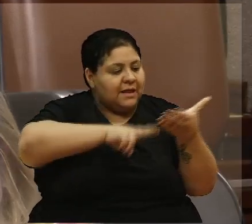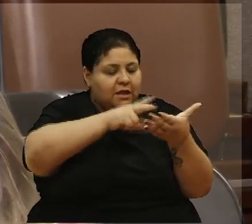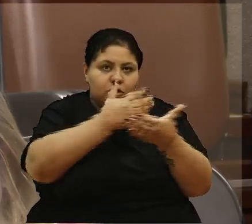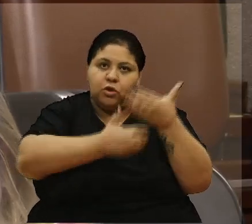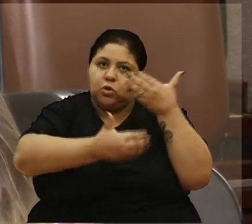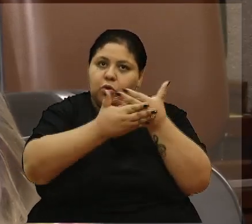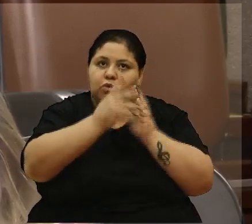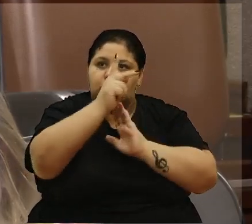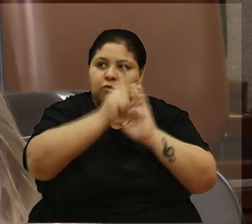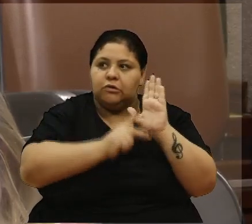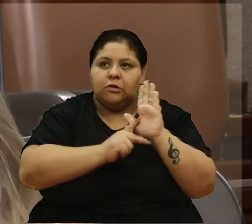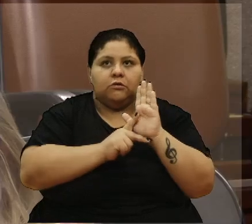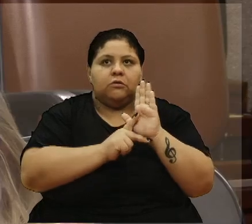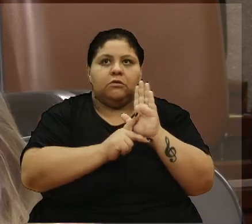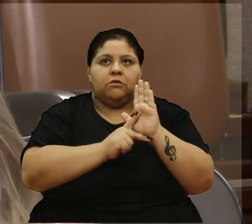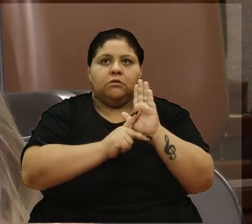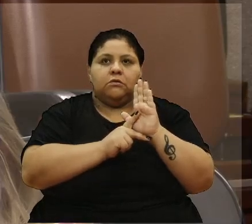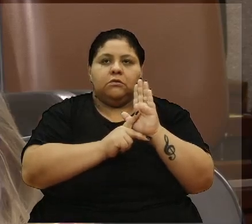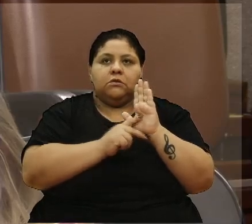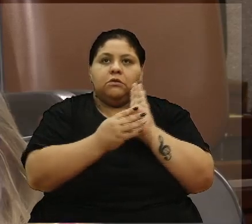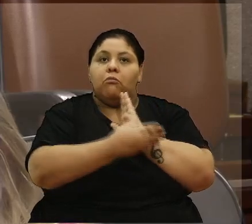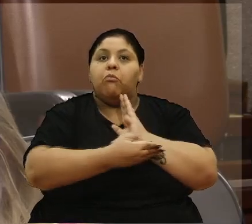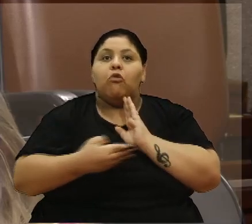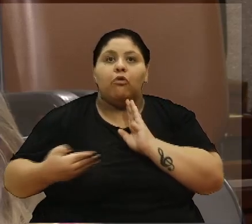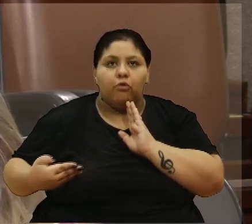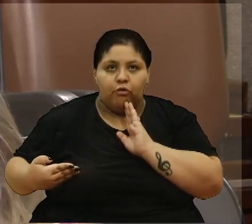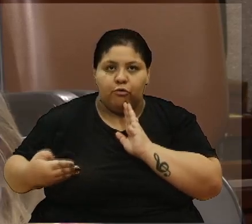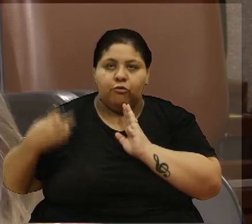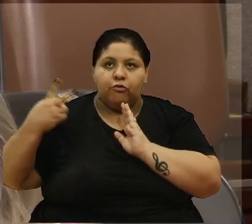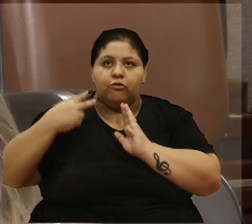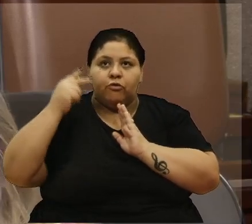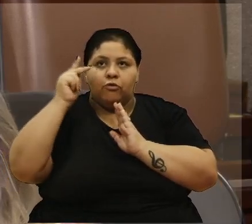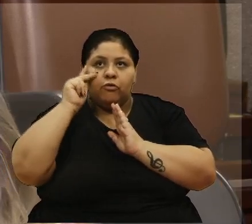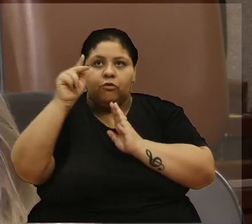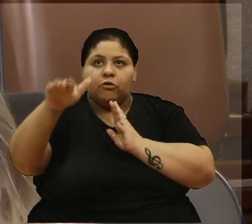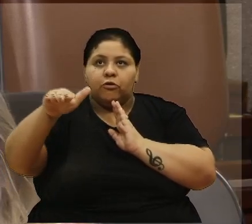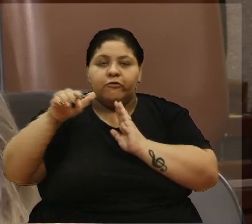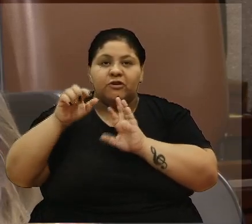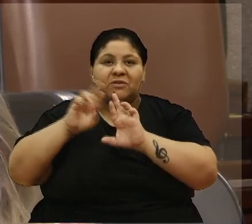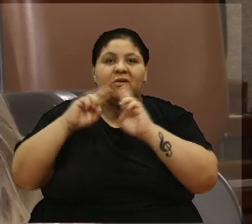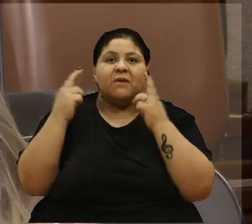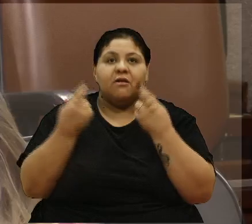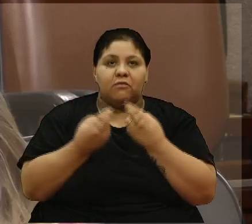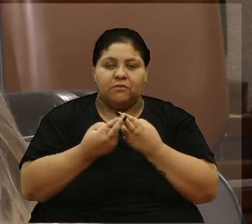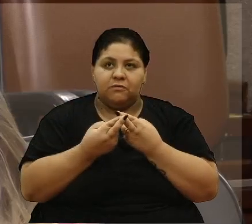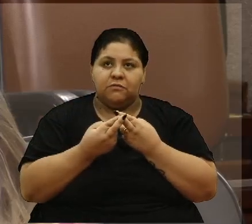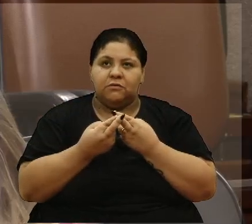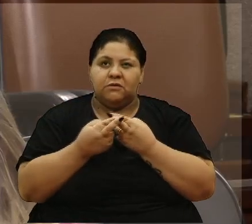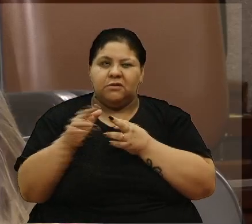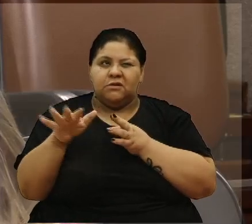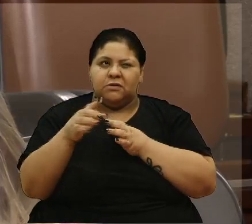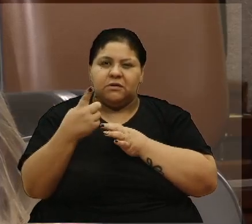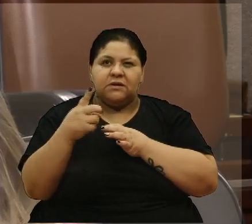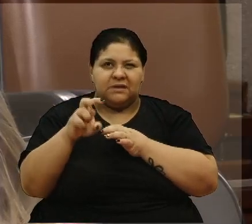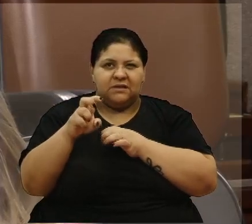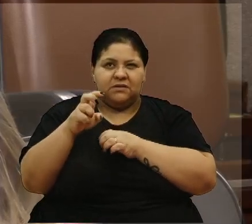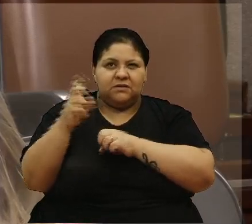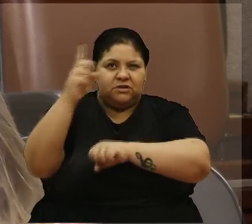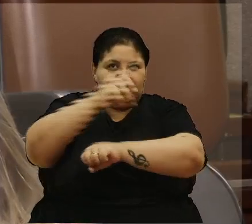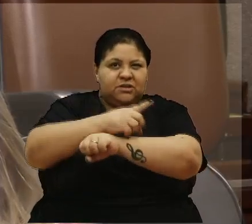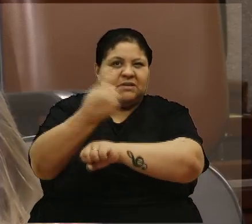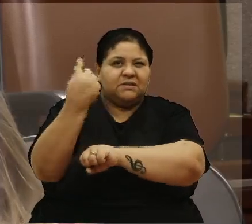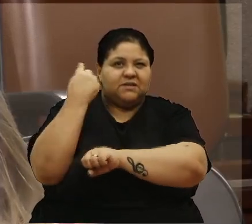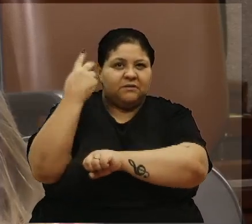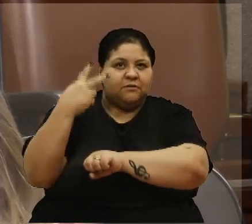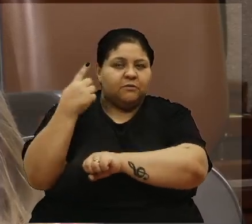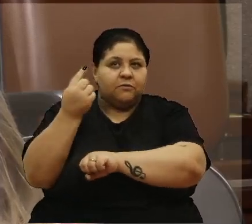projetos, eles são públicos. Aí, vereador Cláudio, foi chamada uma reunião, cerca de uns 15 dias, vereador Frisso, o